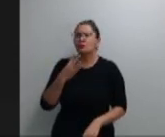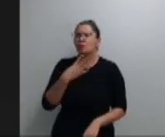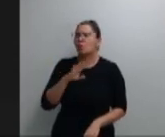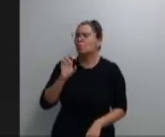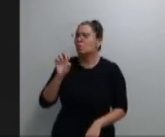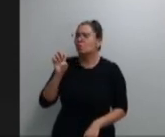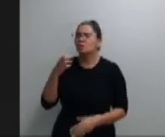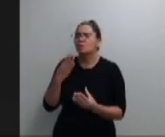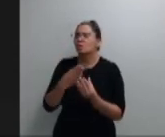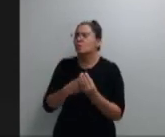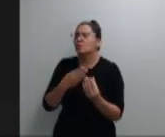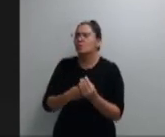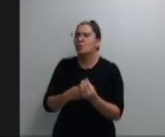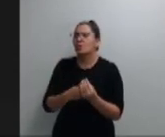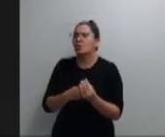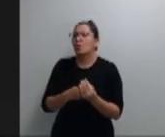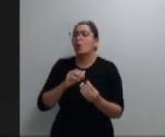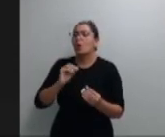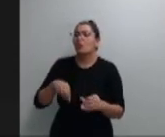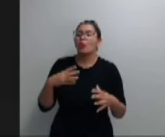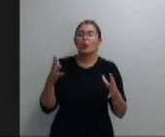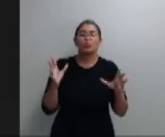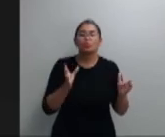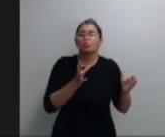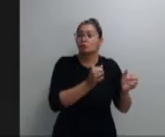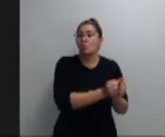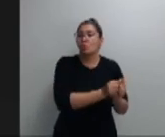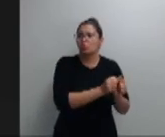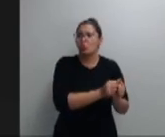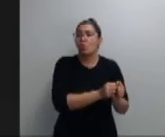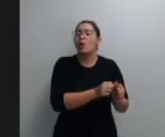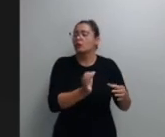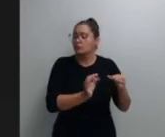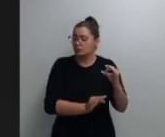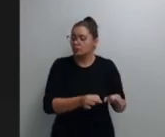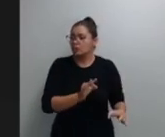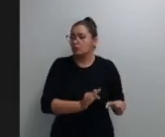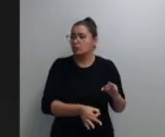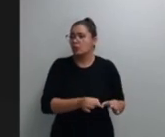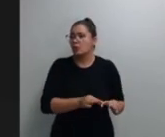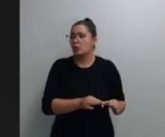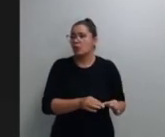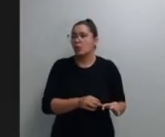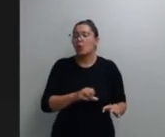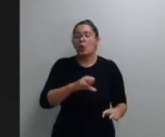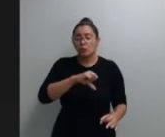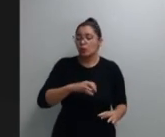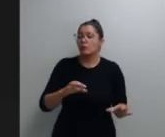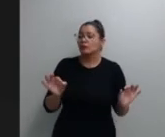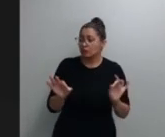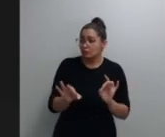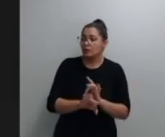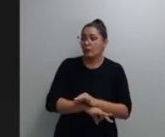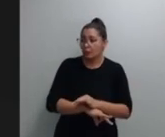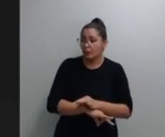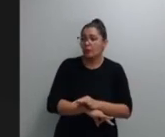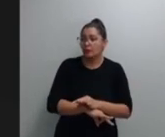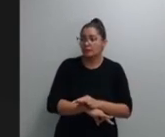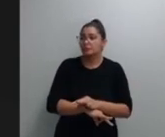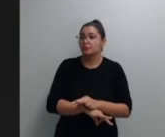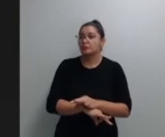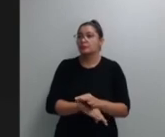isso uns foram pro bloco ministro já já tá julgado o nove já foi que era uma questão de fato